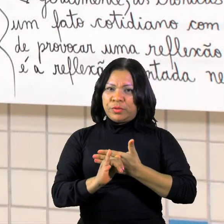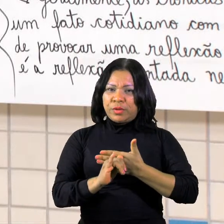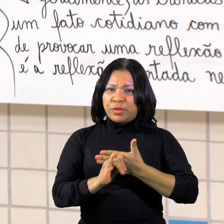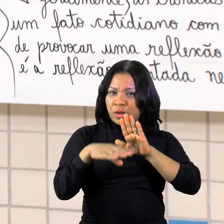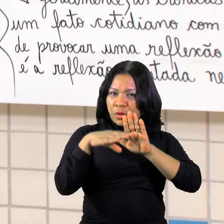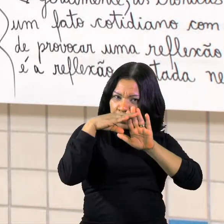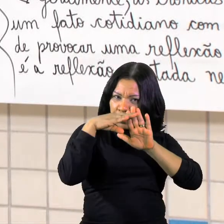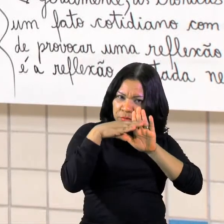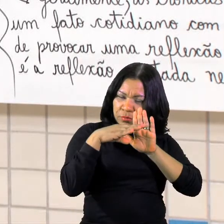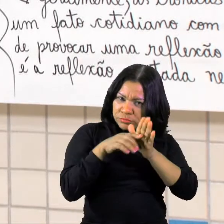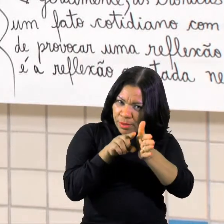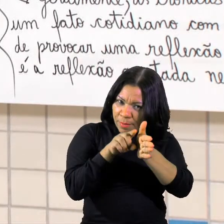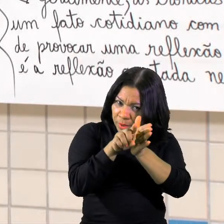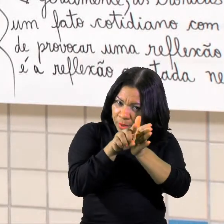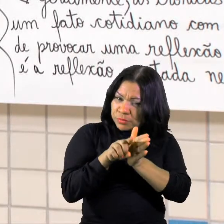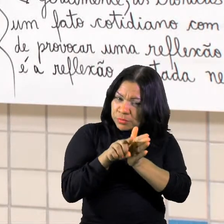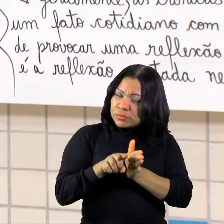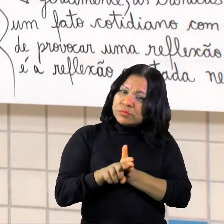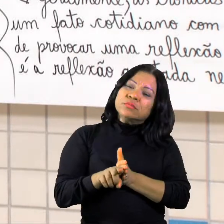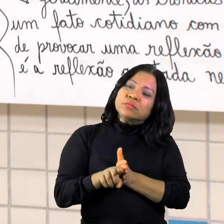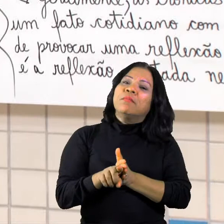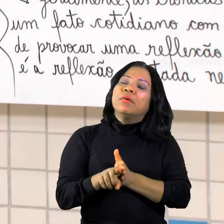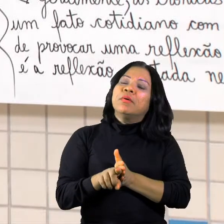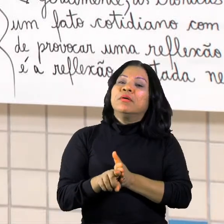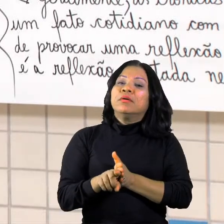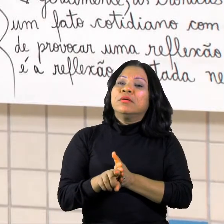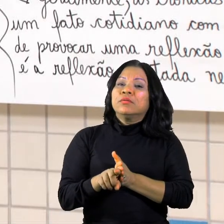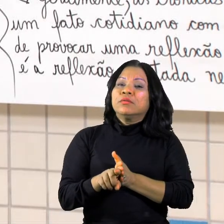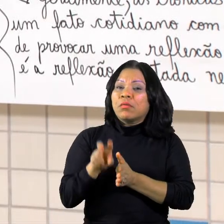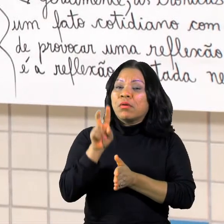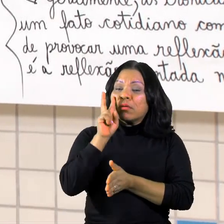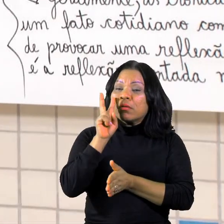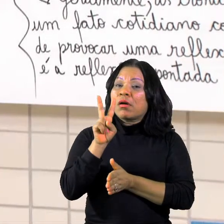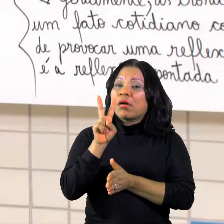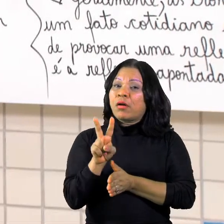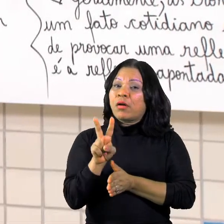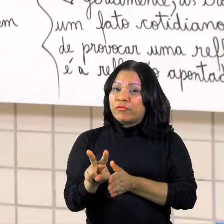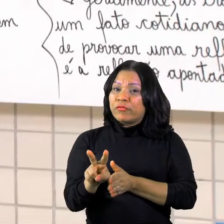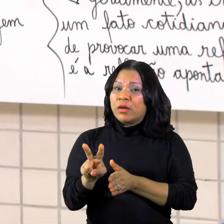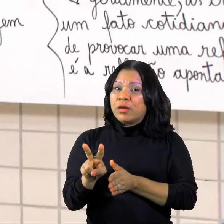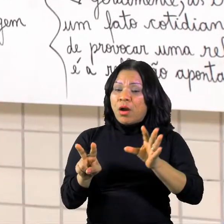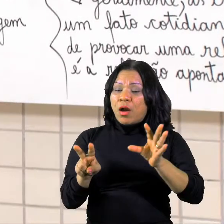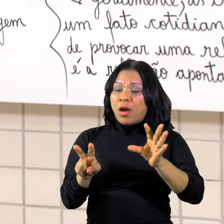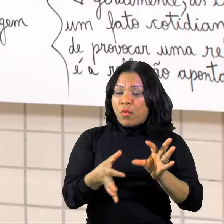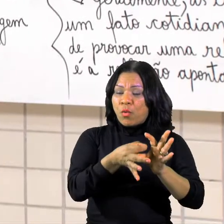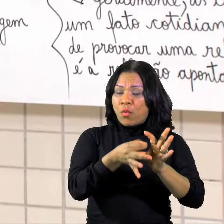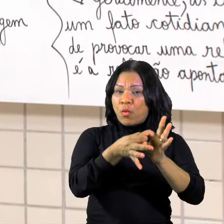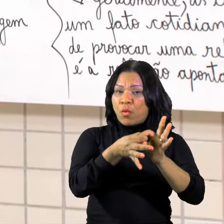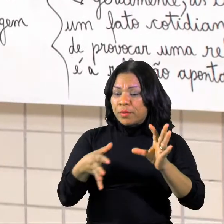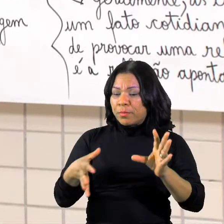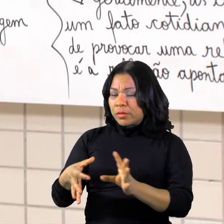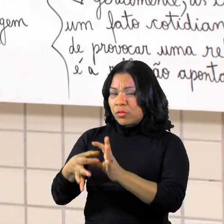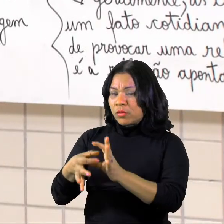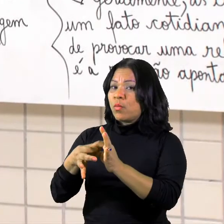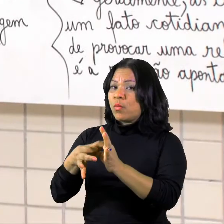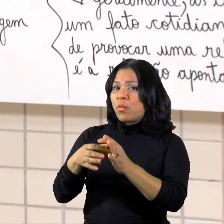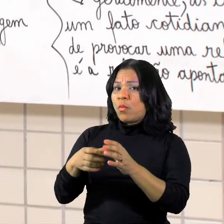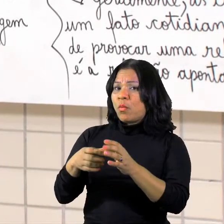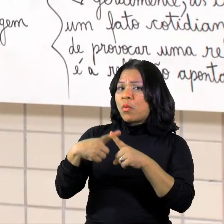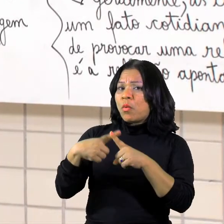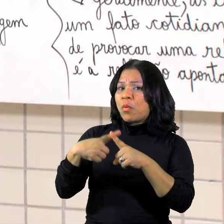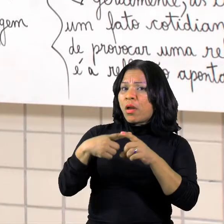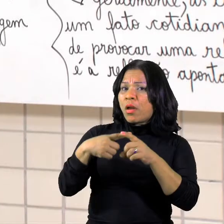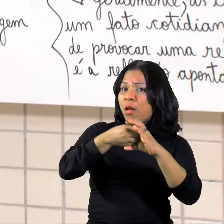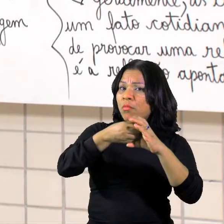Esse questionamento que nós acabamos de ver é um complemento ao outro, porque isso é uma característica marcante